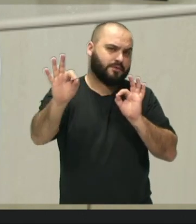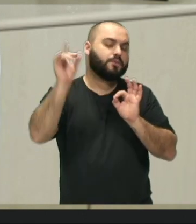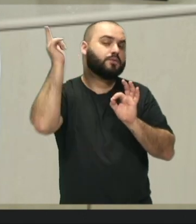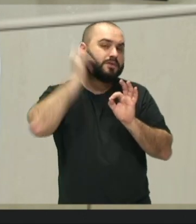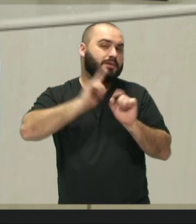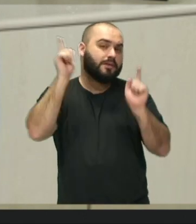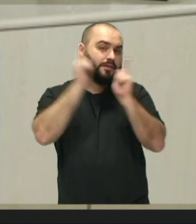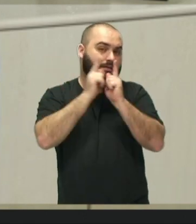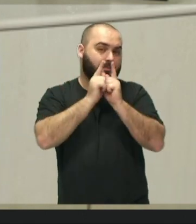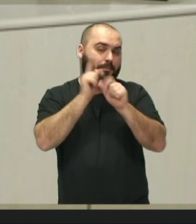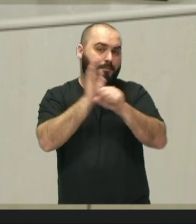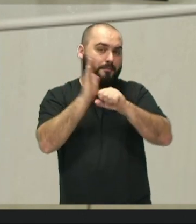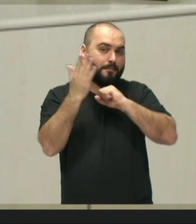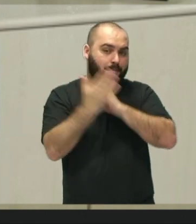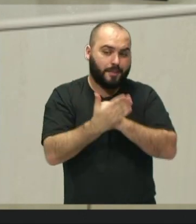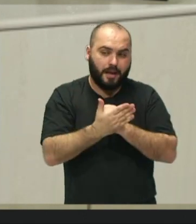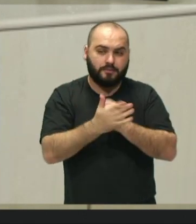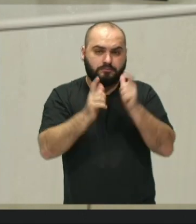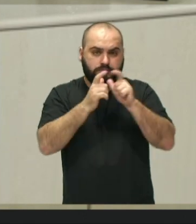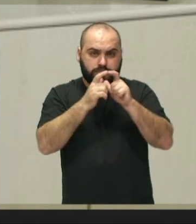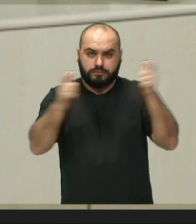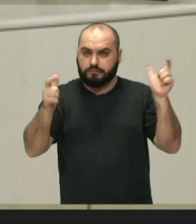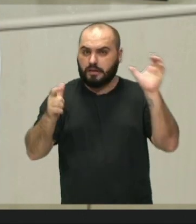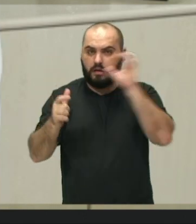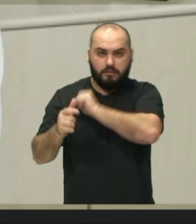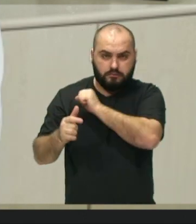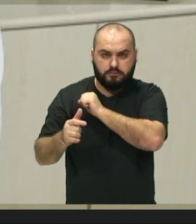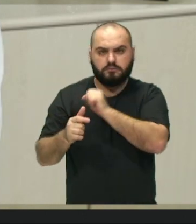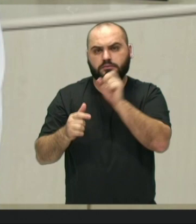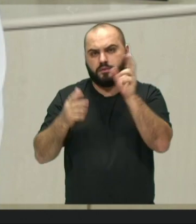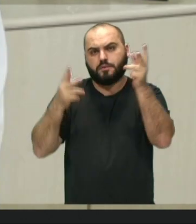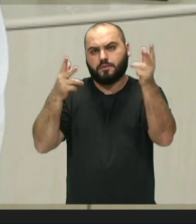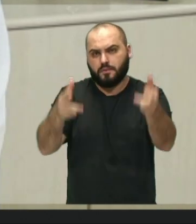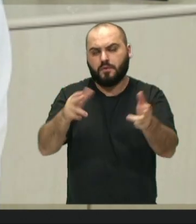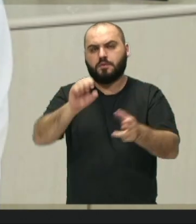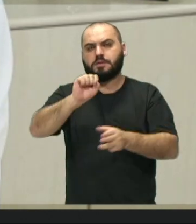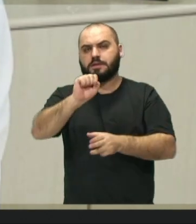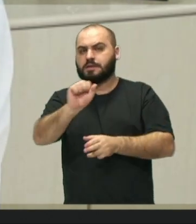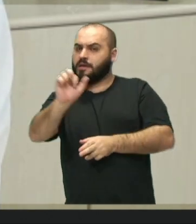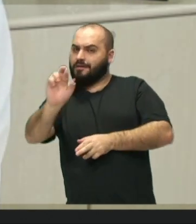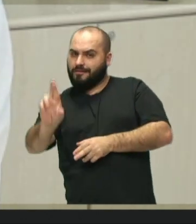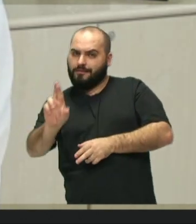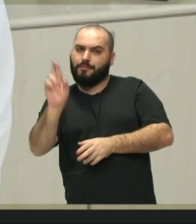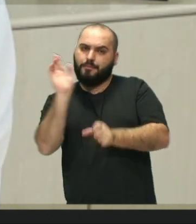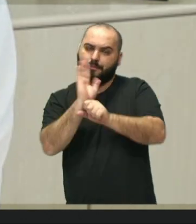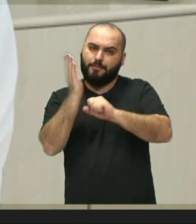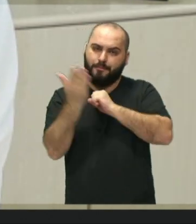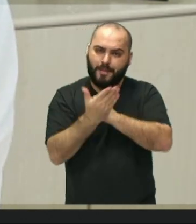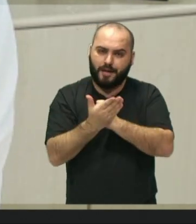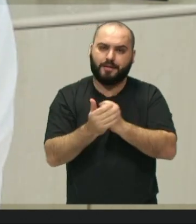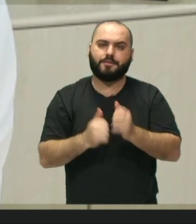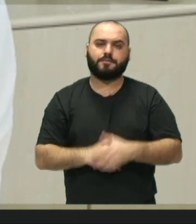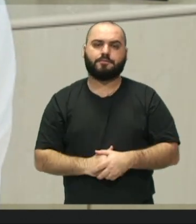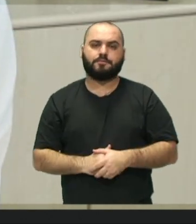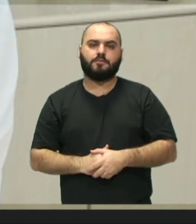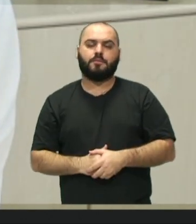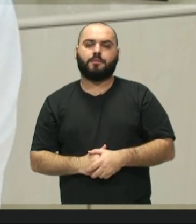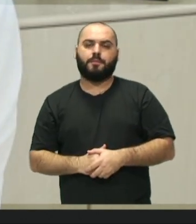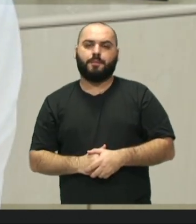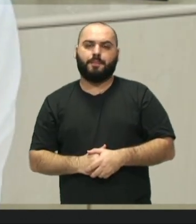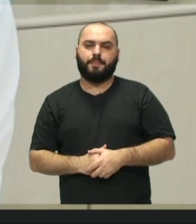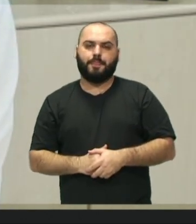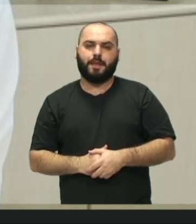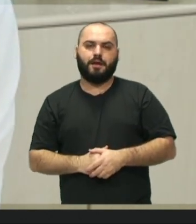se desenvolvem aceleradamente, como é o próprio Santa Regina, como essa, o prefeito Monet costuma usar a expressão